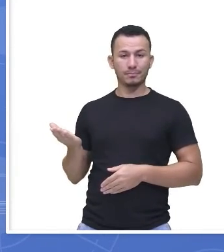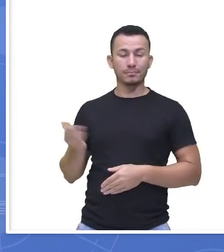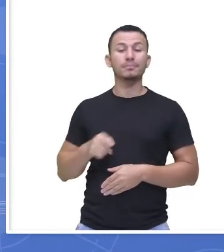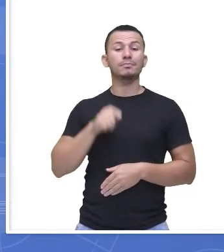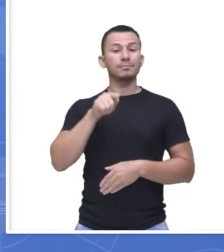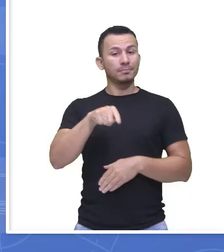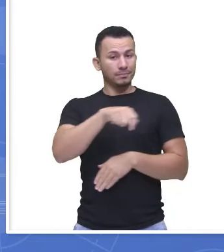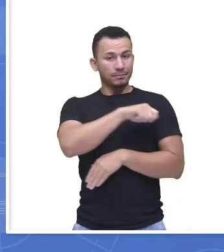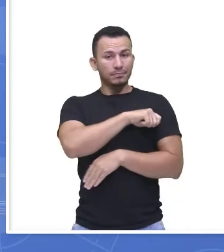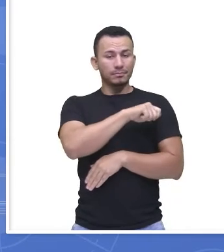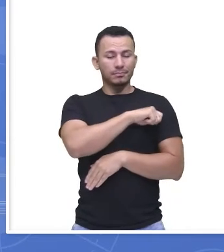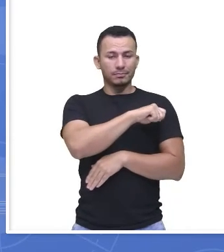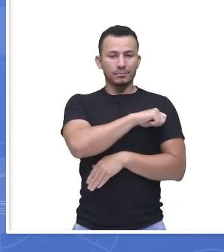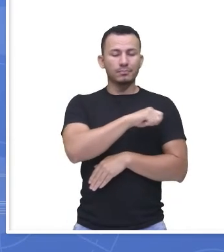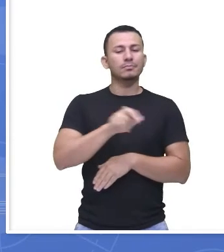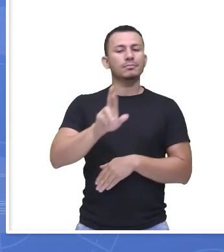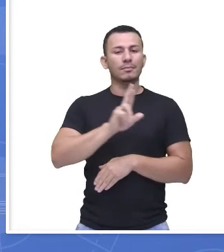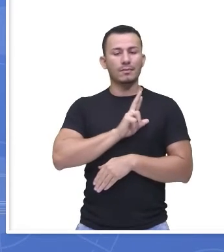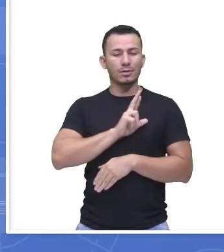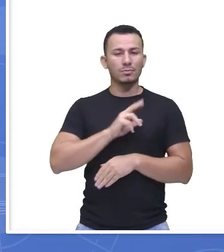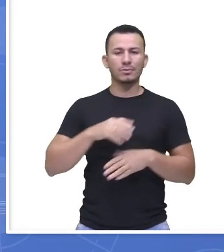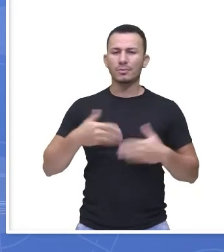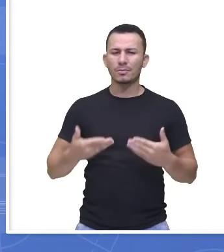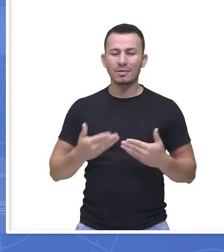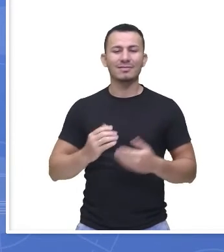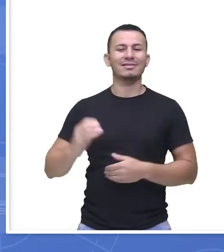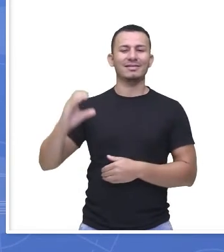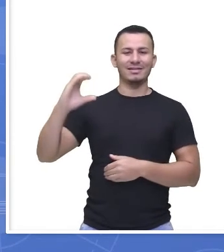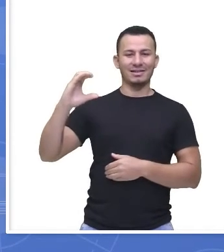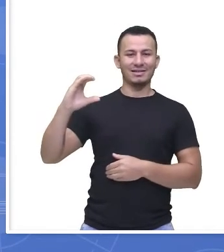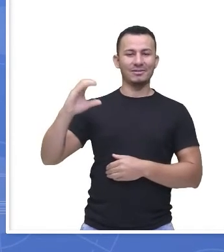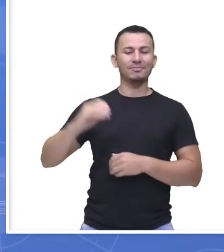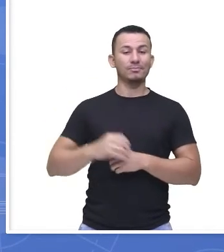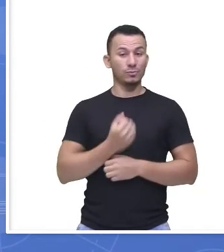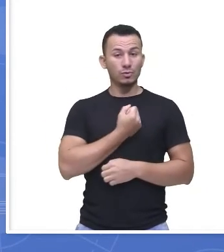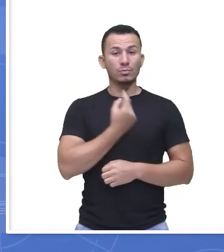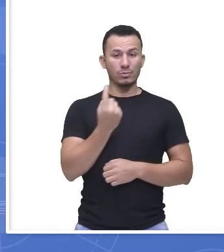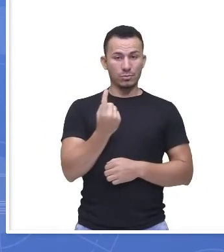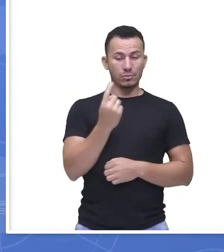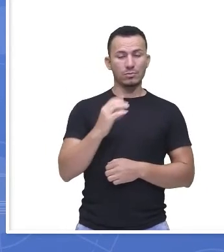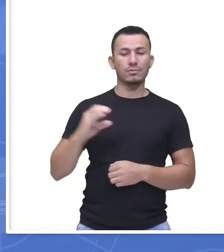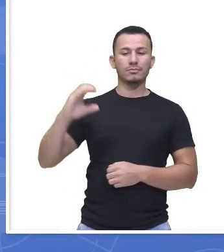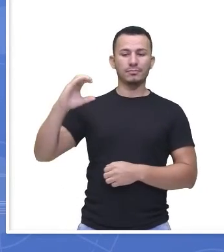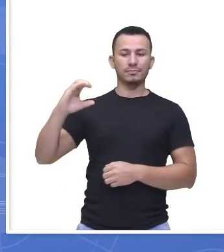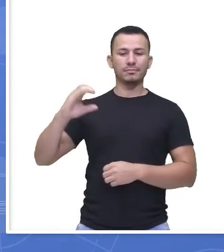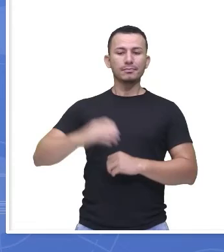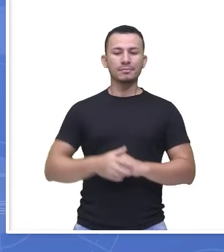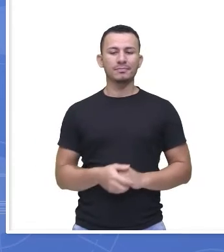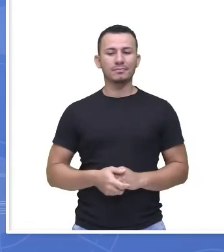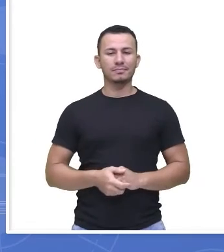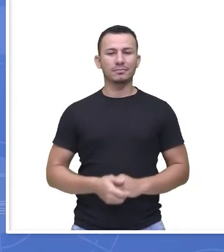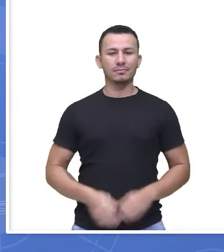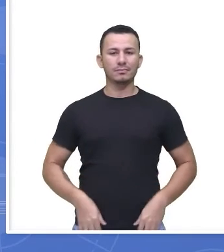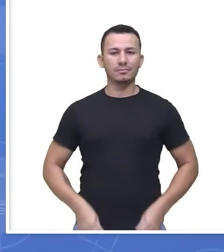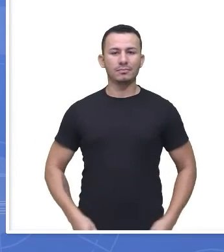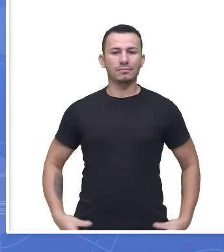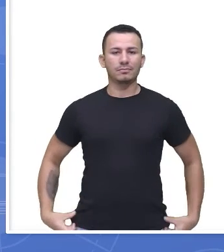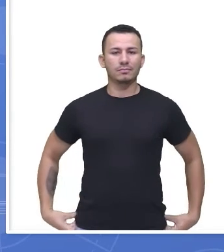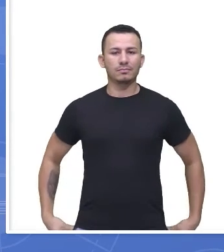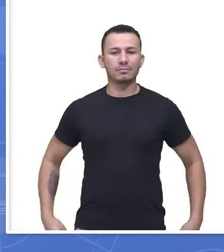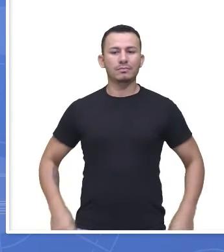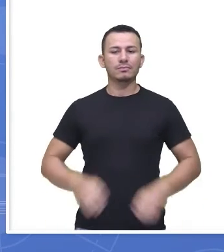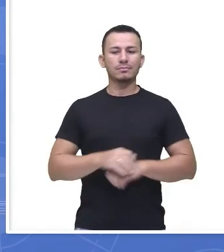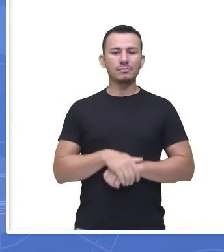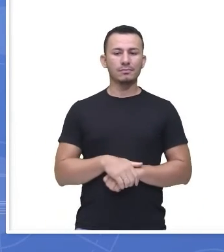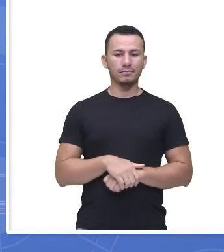ele marcou a letra C, não é isso? Primeira questão, ele disse que a letra C é a correta, tá bom? Vamos então